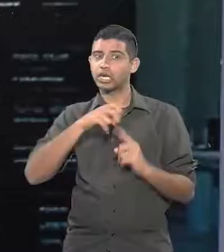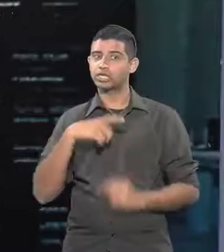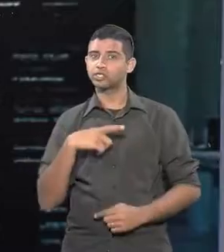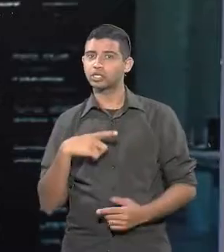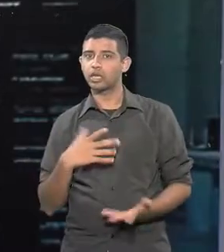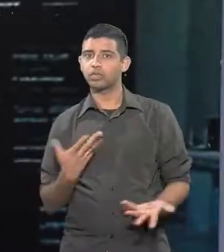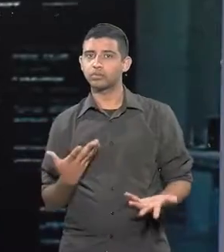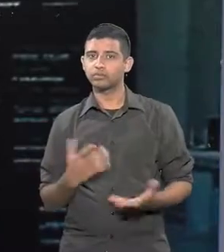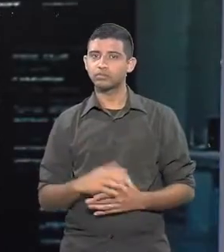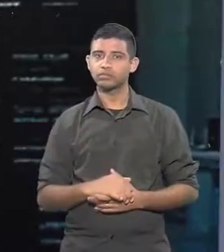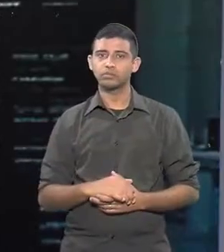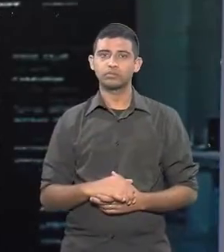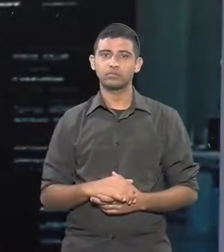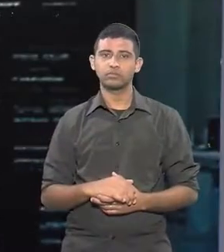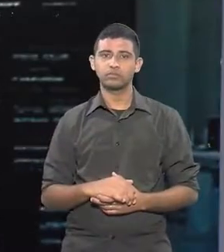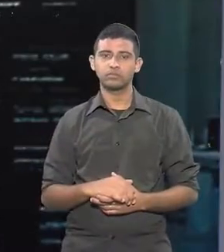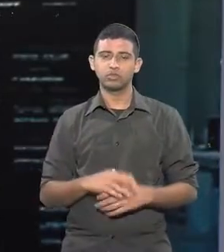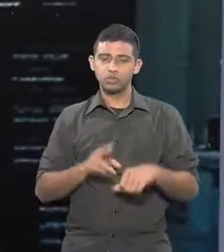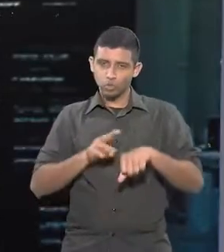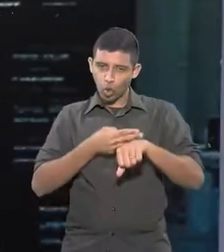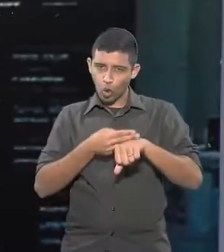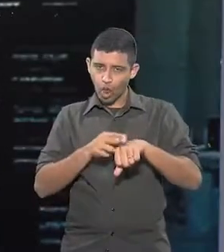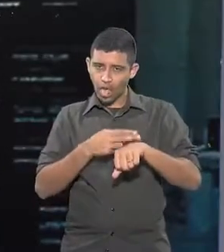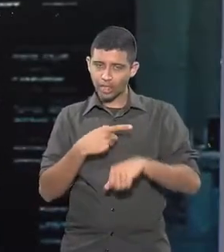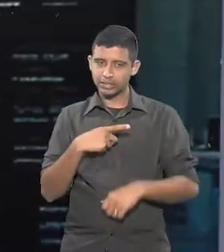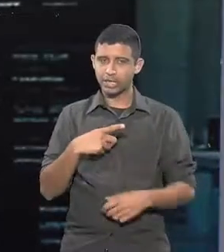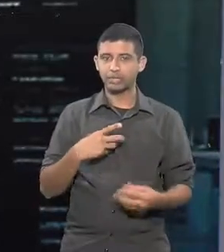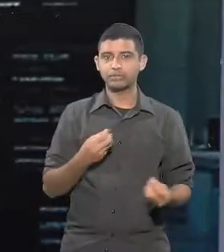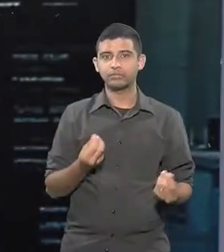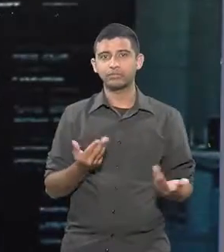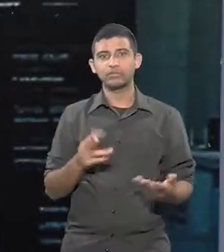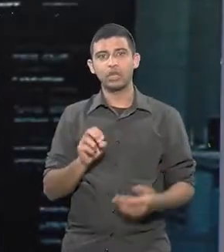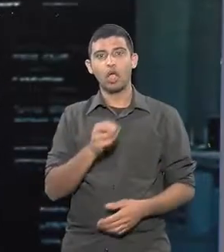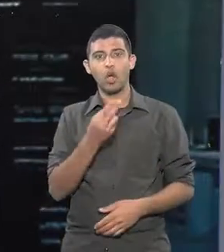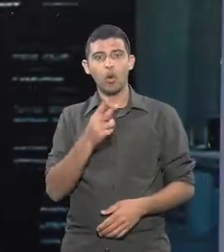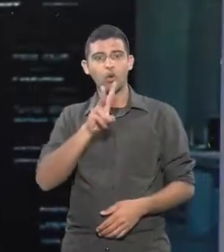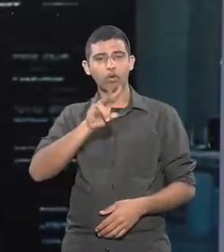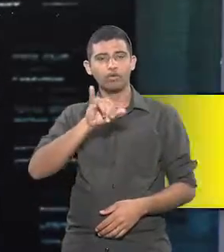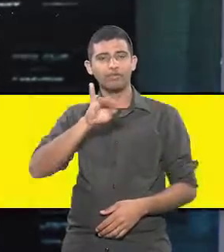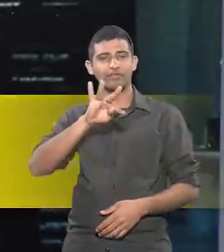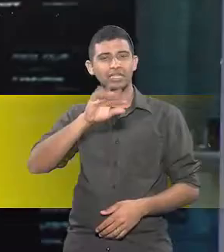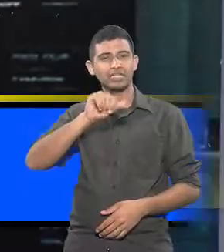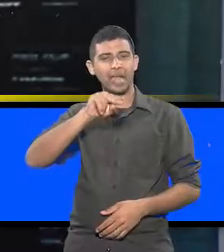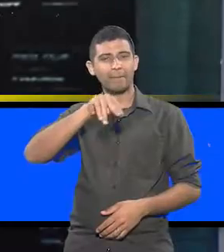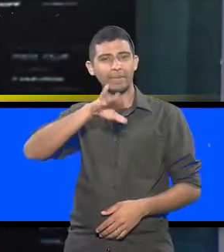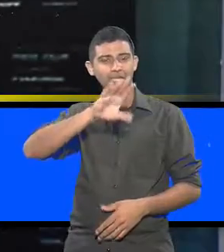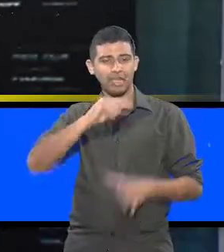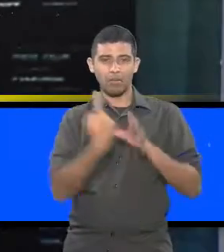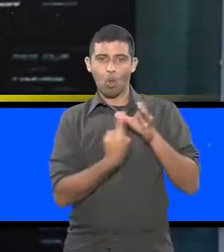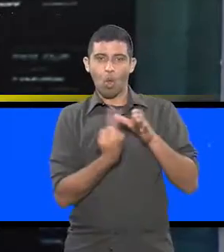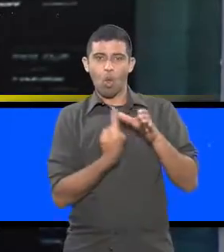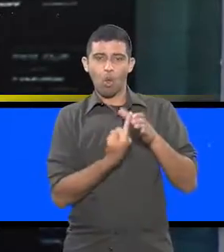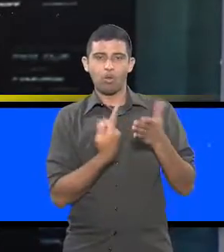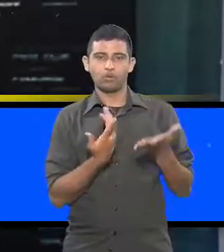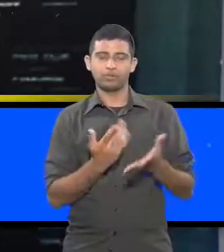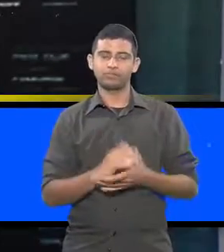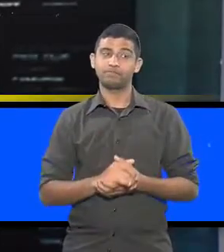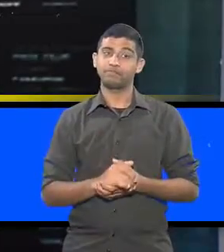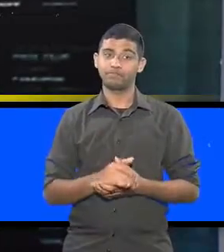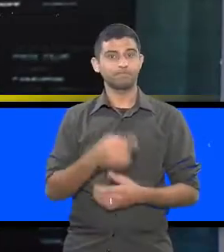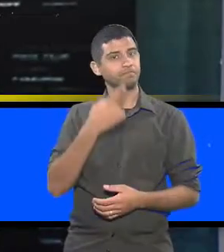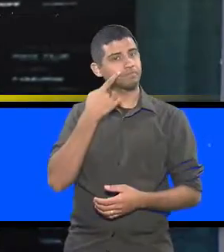botar um refrigerante? Você vai botar um achocolatado? Ou você vai fazer uma vitamina? Sabe?